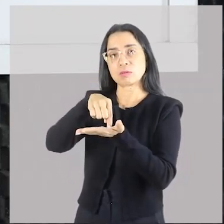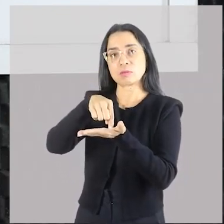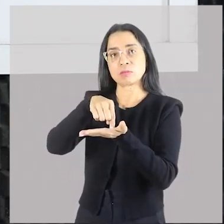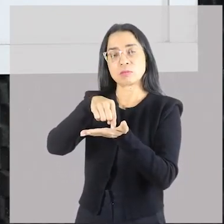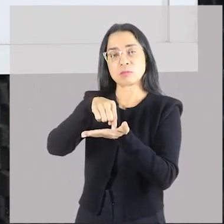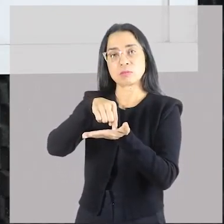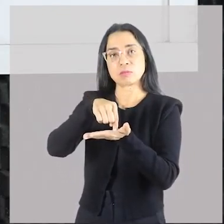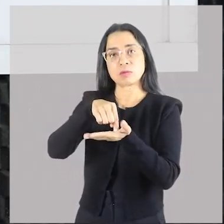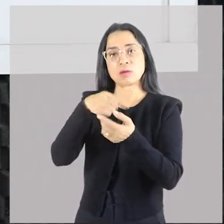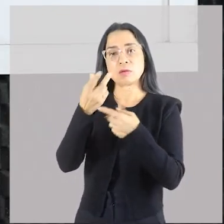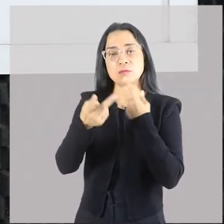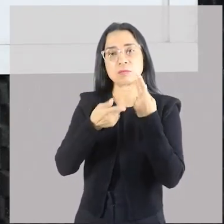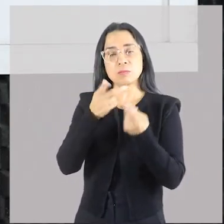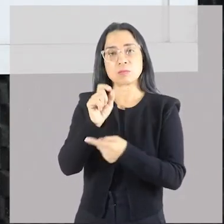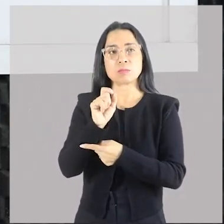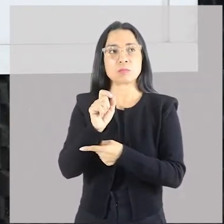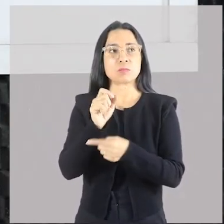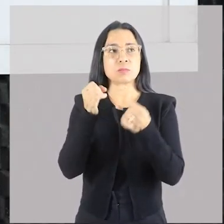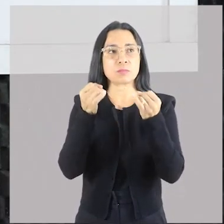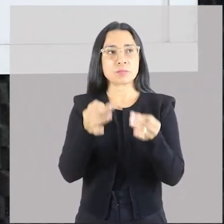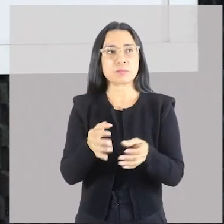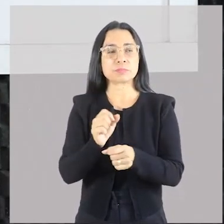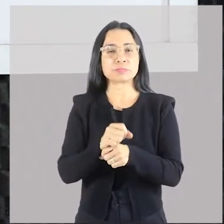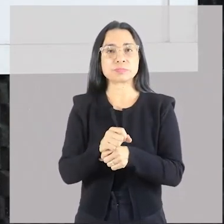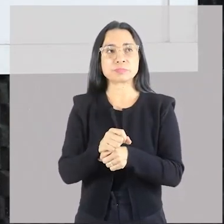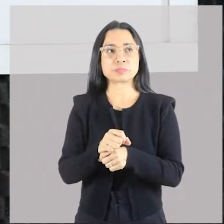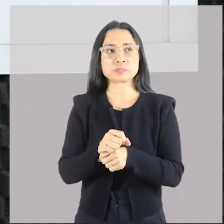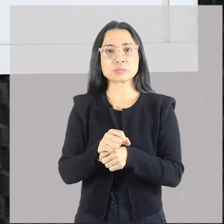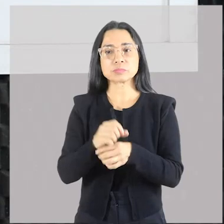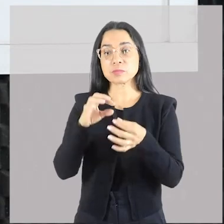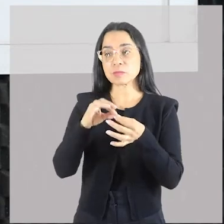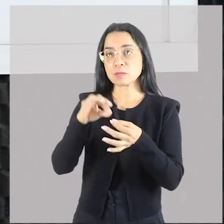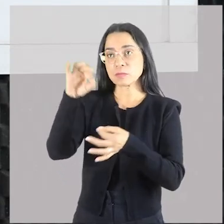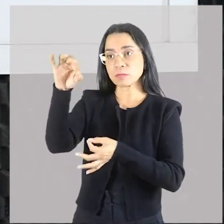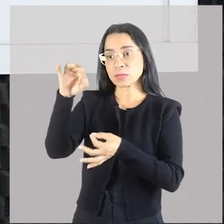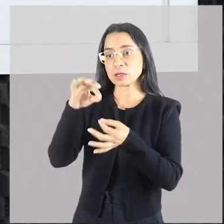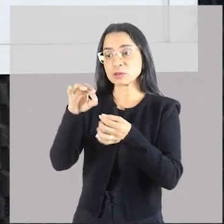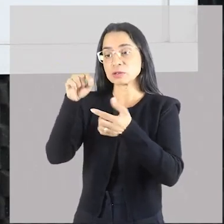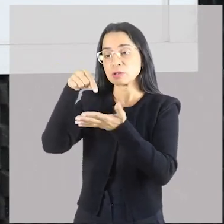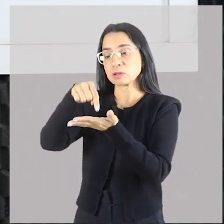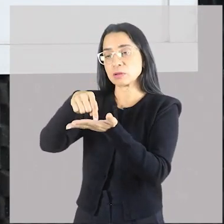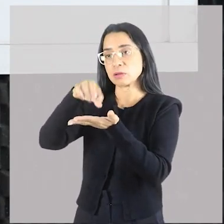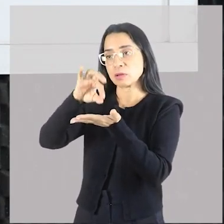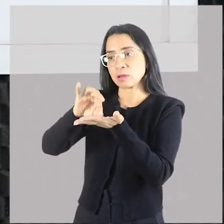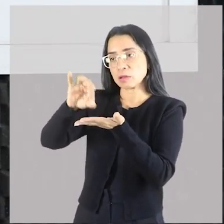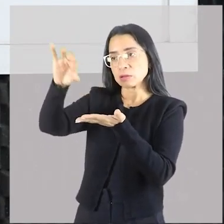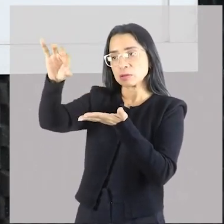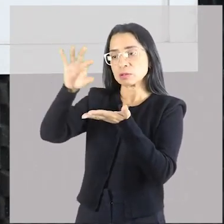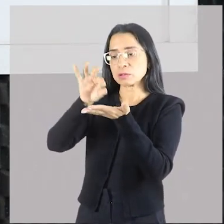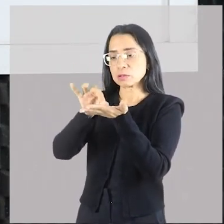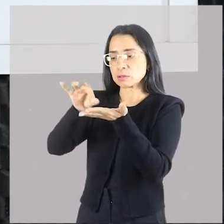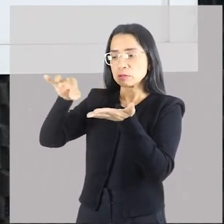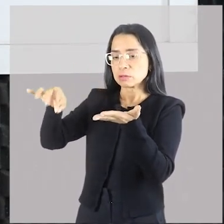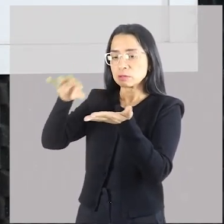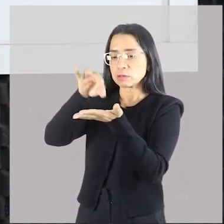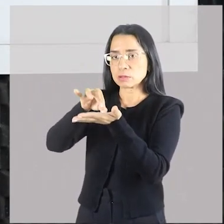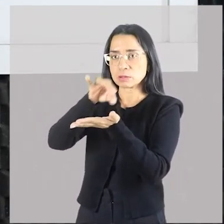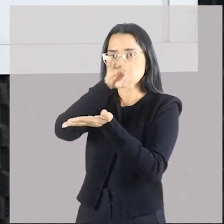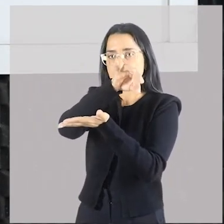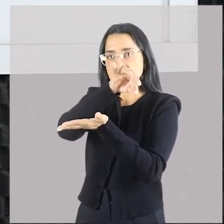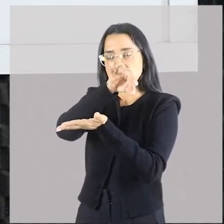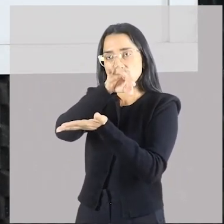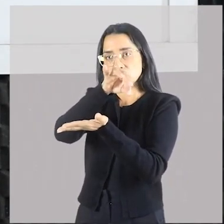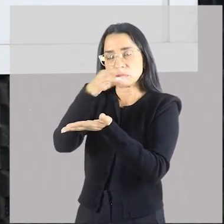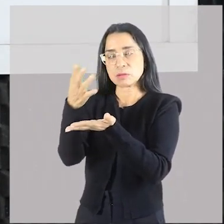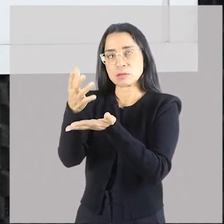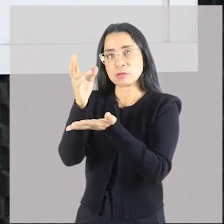né? Nós falamos aqui de distância, né? Distância em relação ao centro, a mesma distância